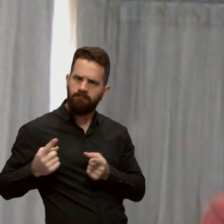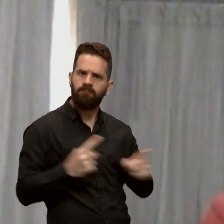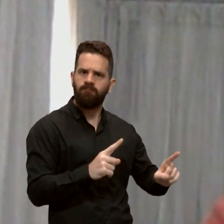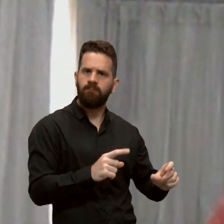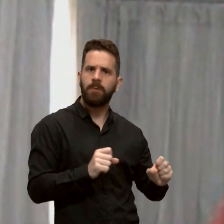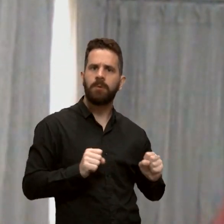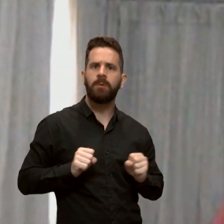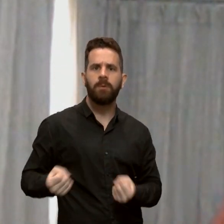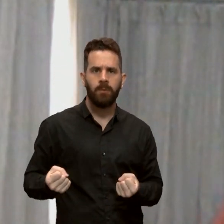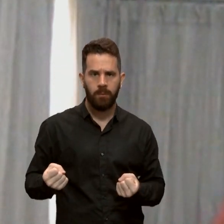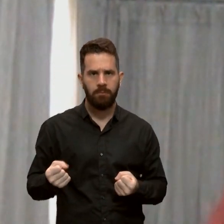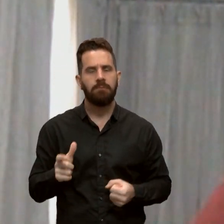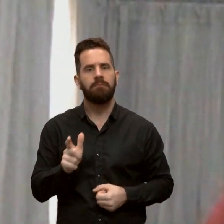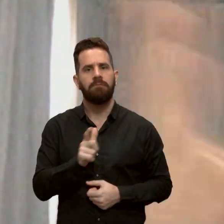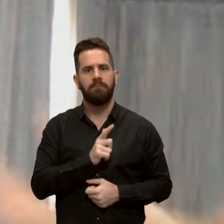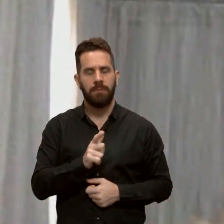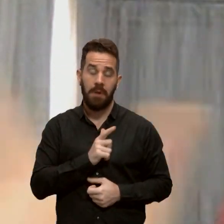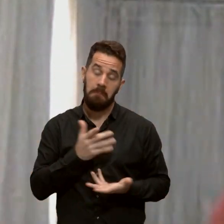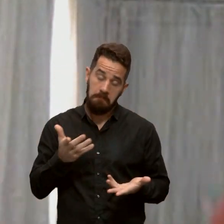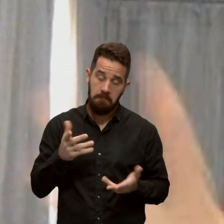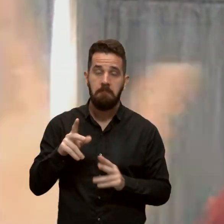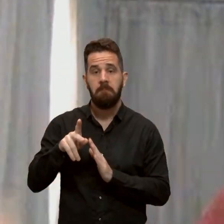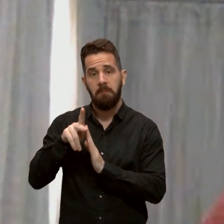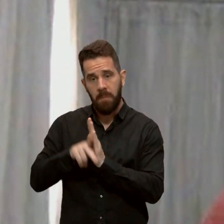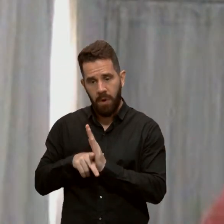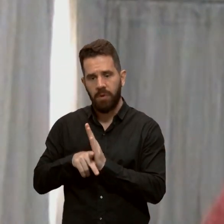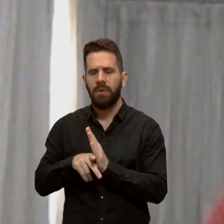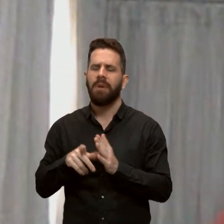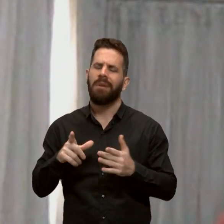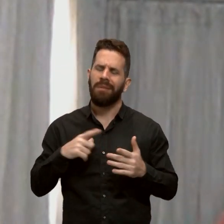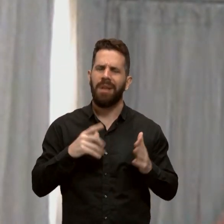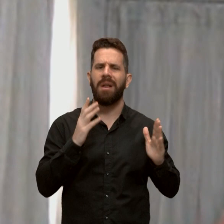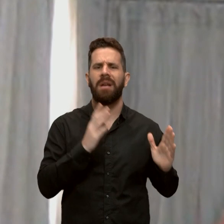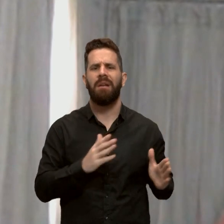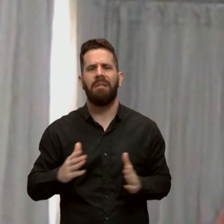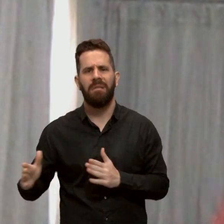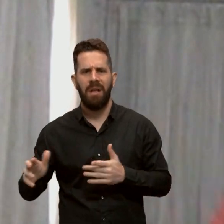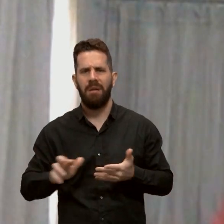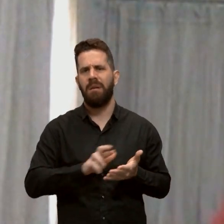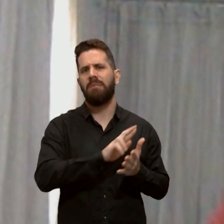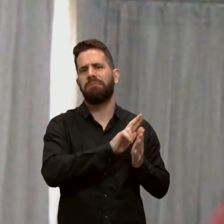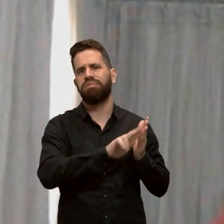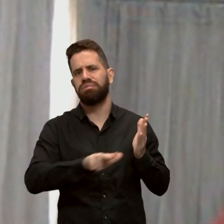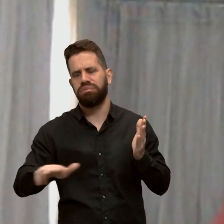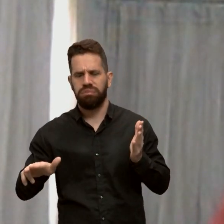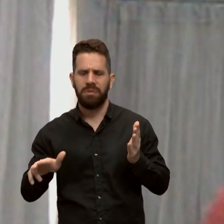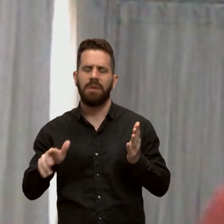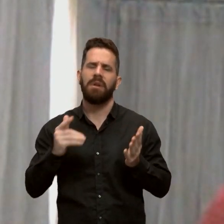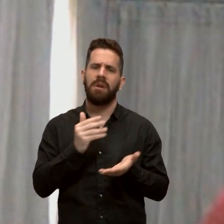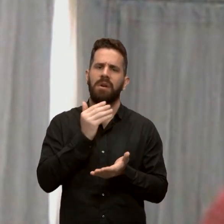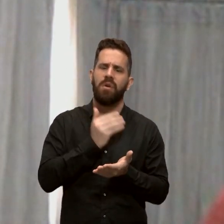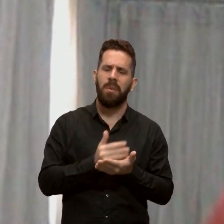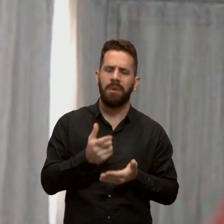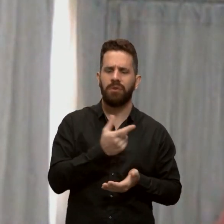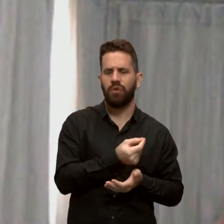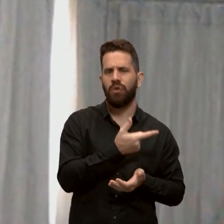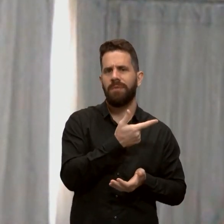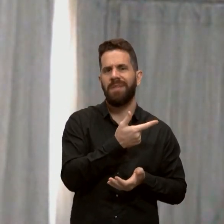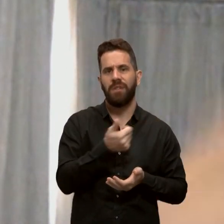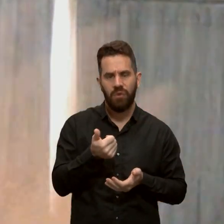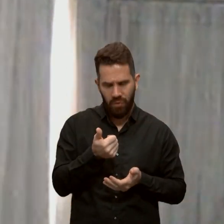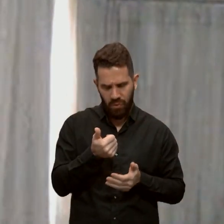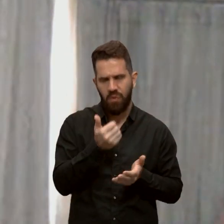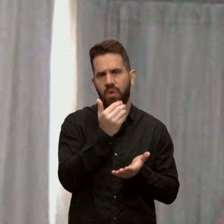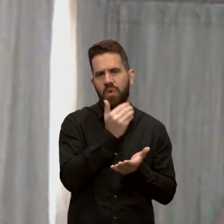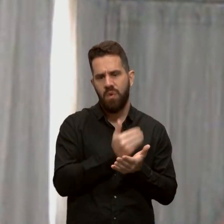mais ou menos por aí o projeto. E ele tem várias etapas, né? E é um projeto que começou em 2021, né?